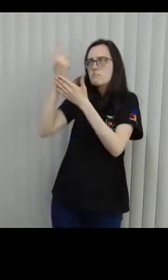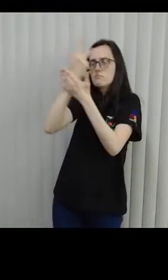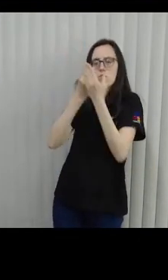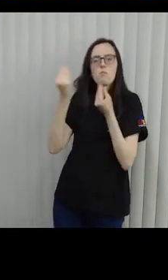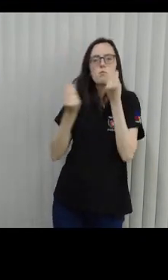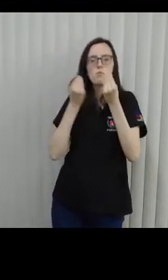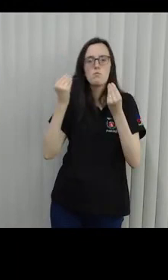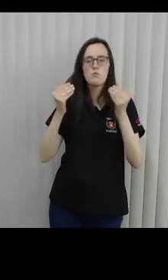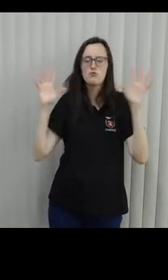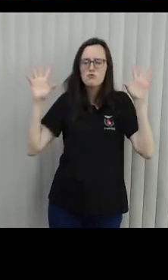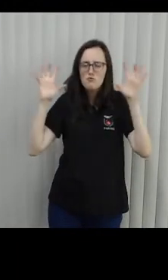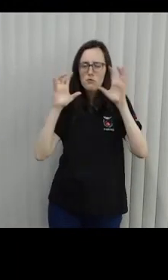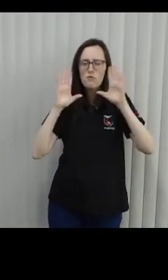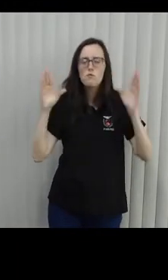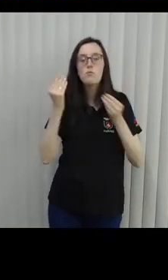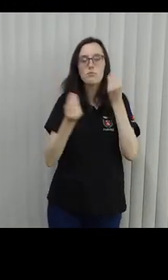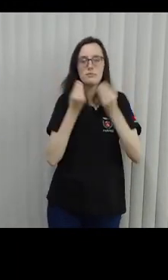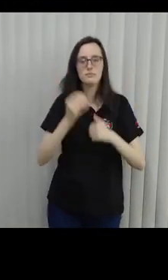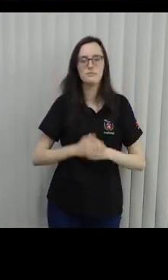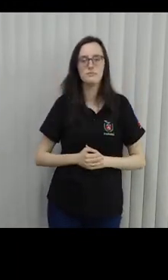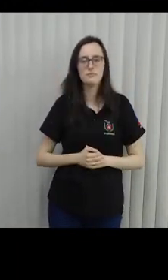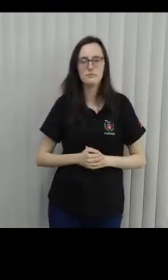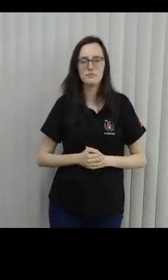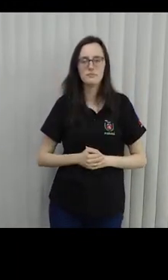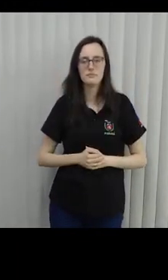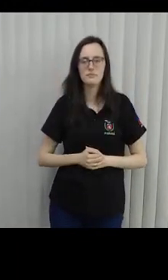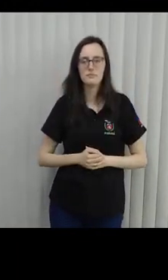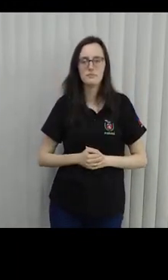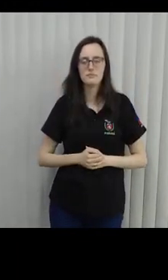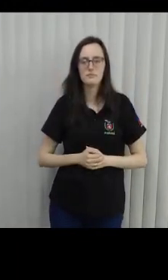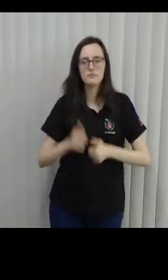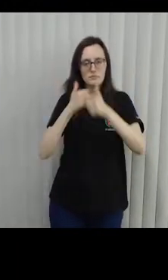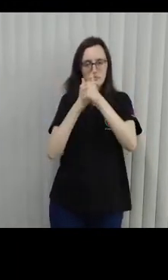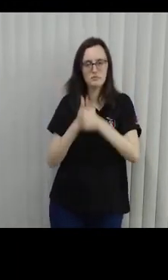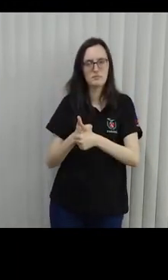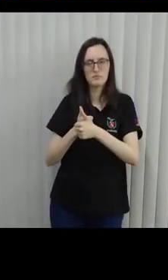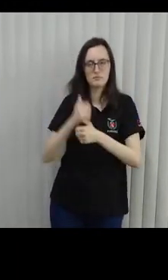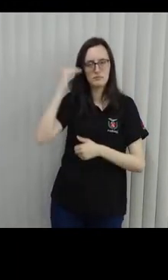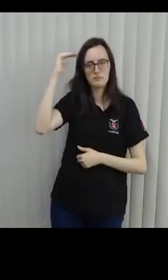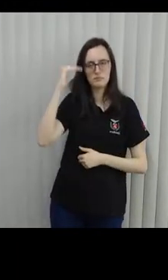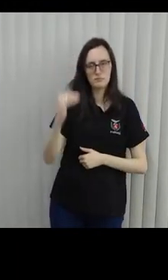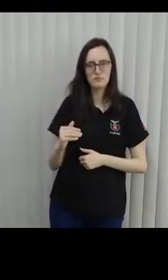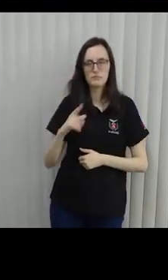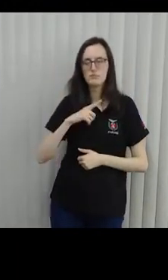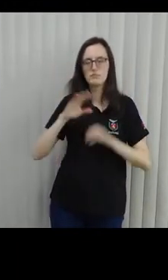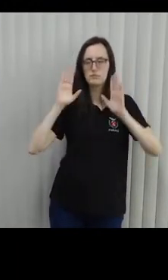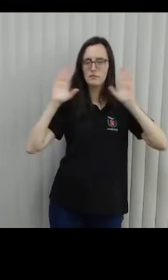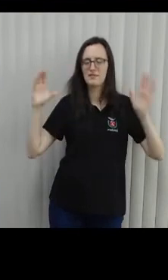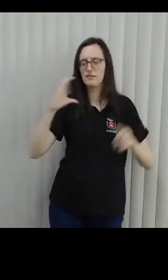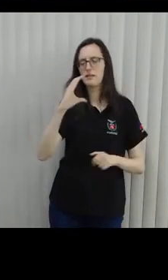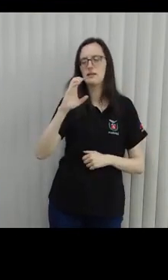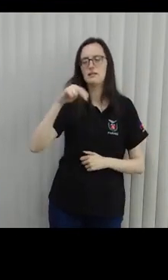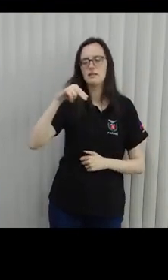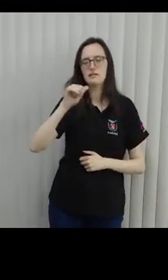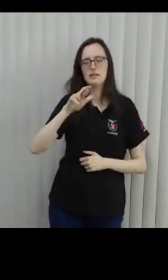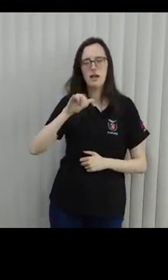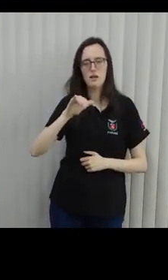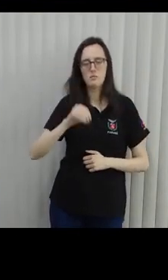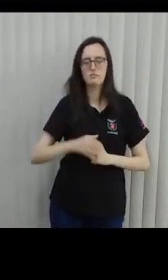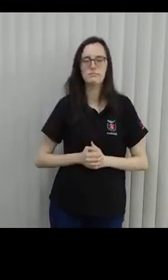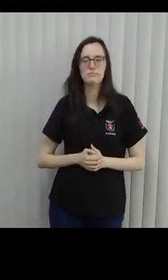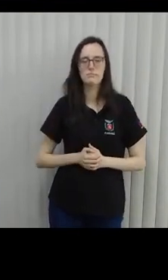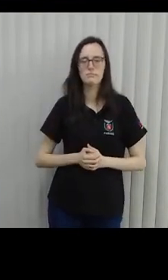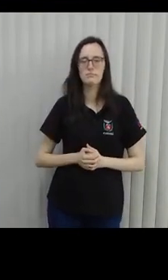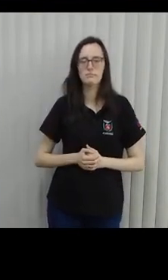fundo escuro? Aqui. Então, eu venho aqui no palco, seleciono o palco, em cenário, eu vou pintar